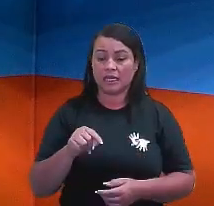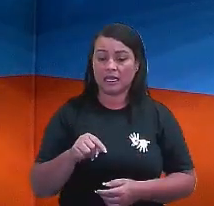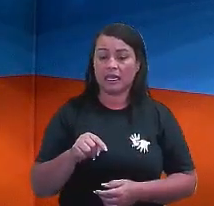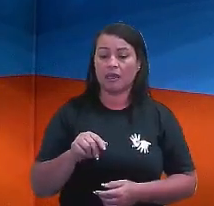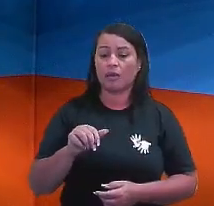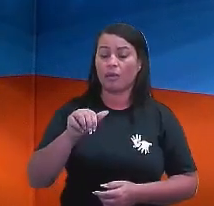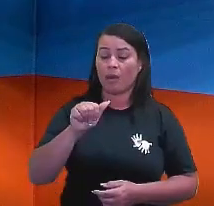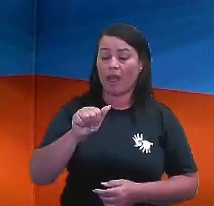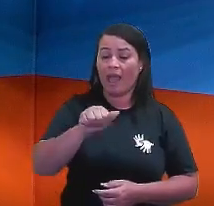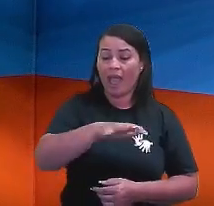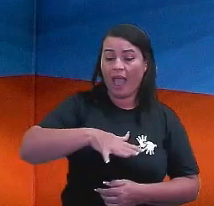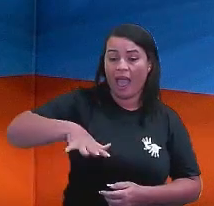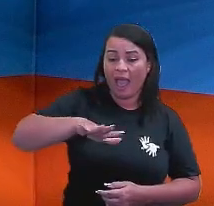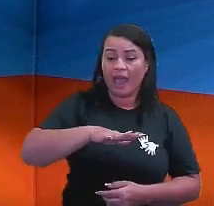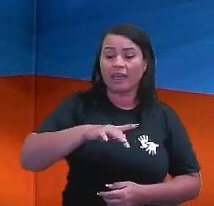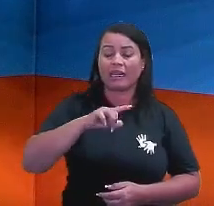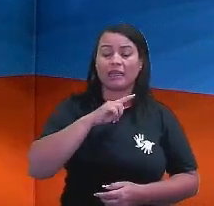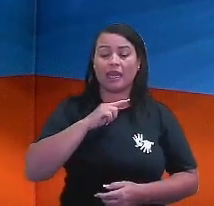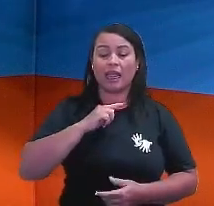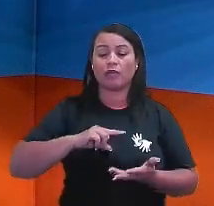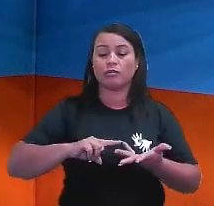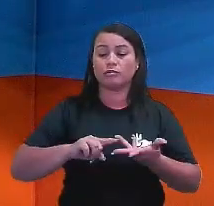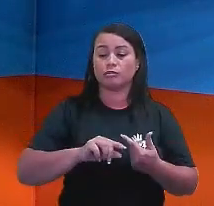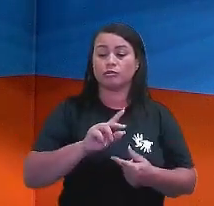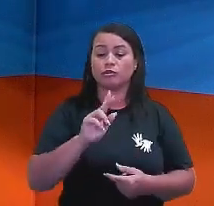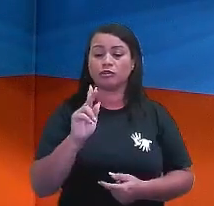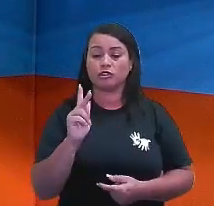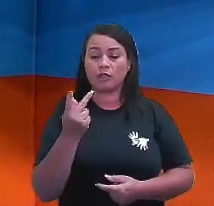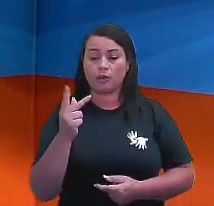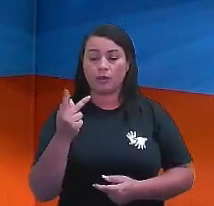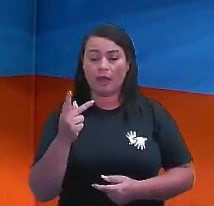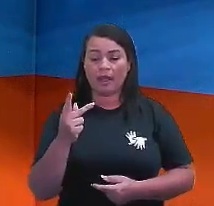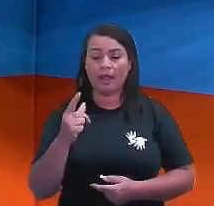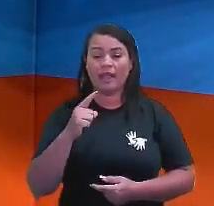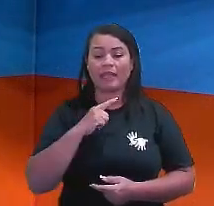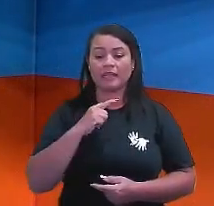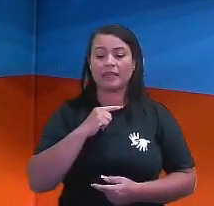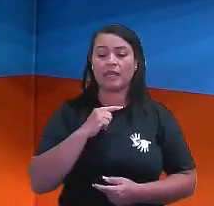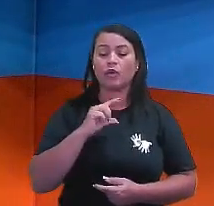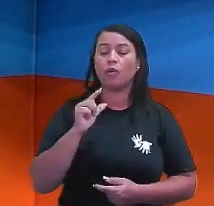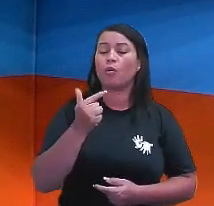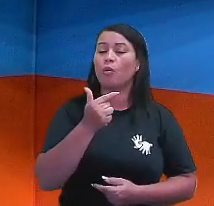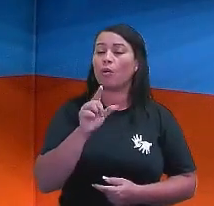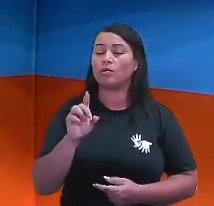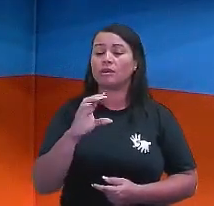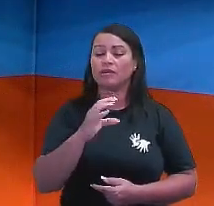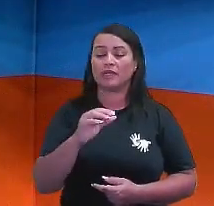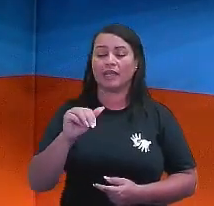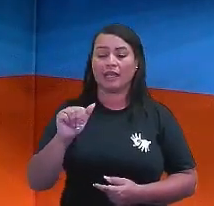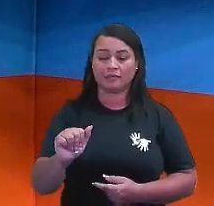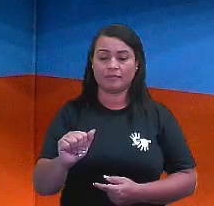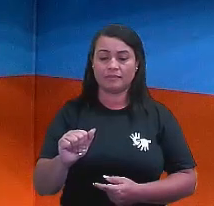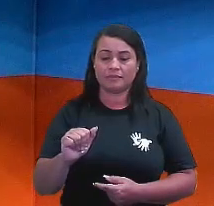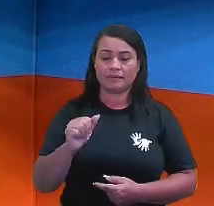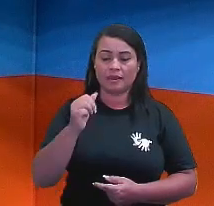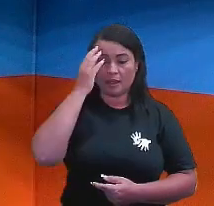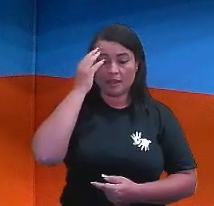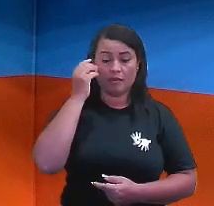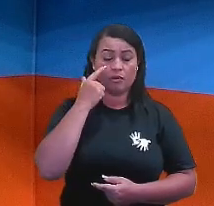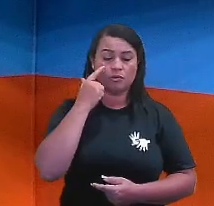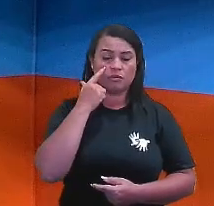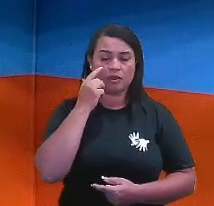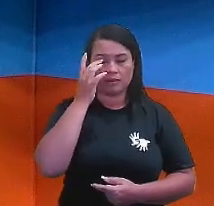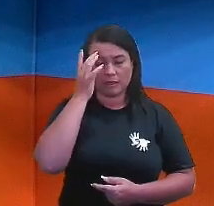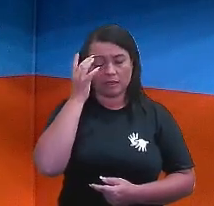hectare, HA, representação, e um submúltiplo, o centiare, CA. Então, a gente pode perceber